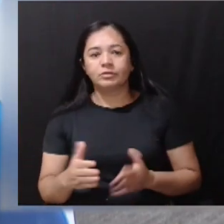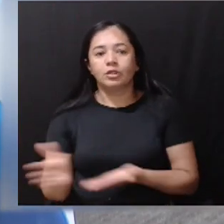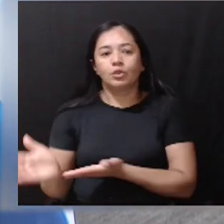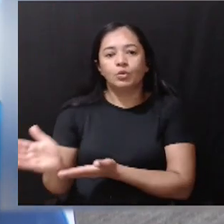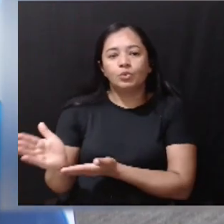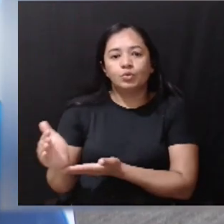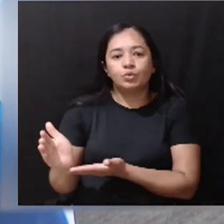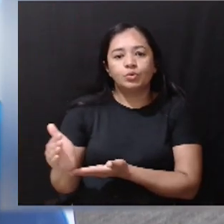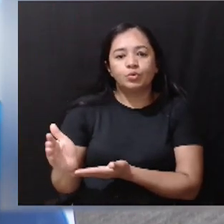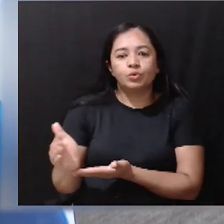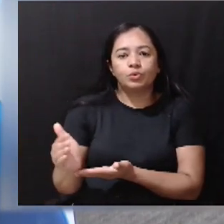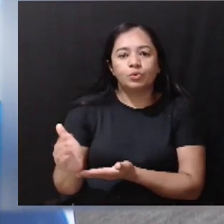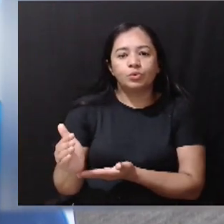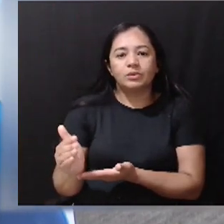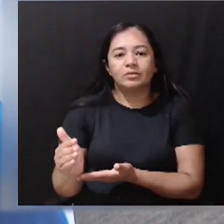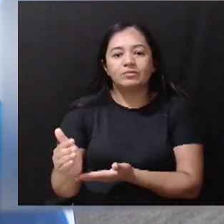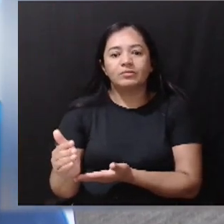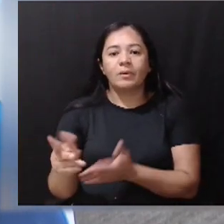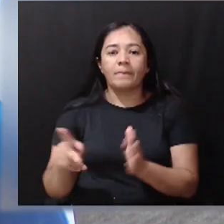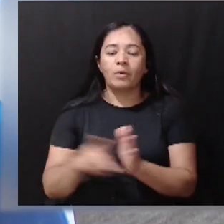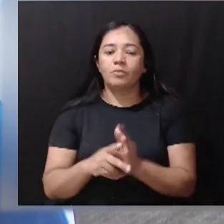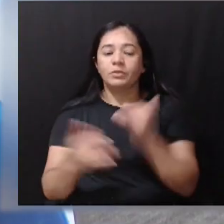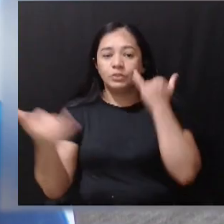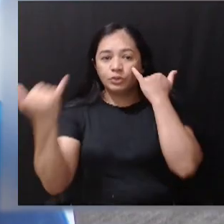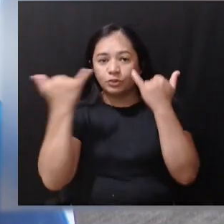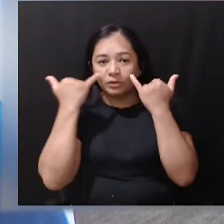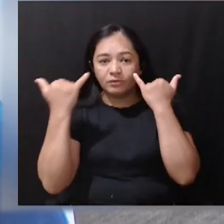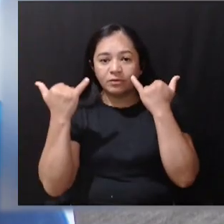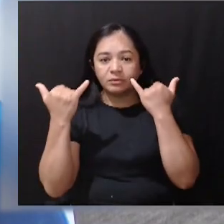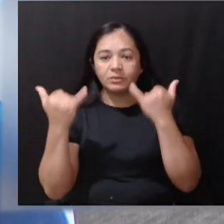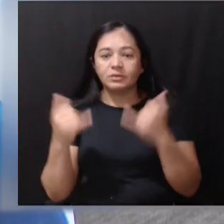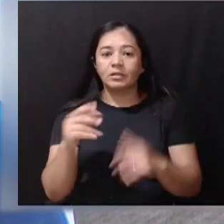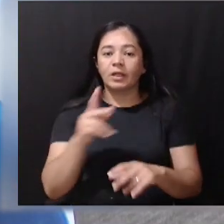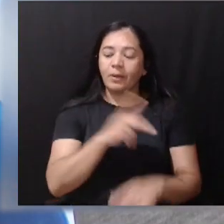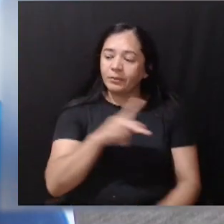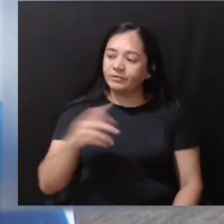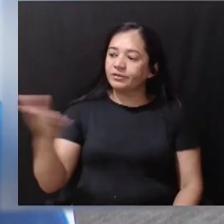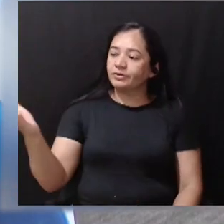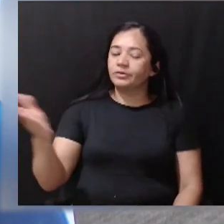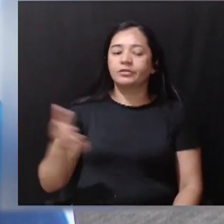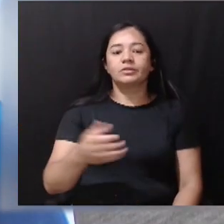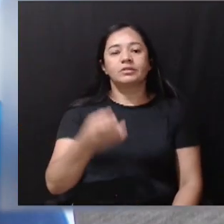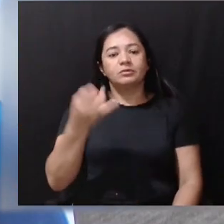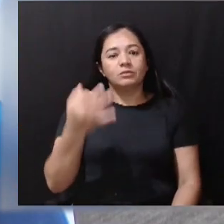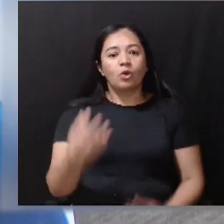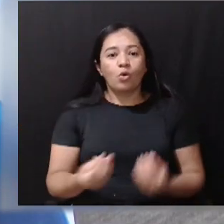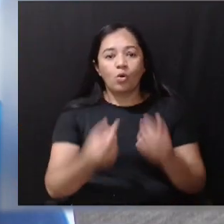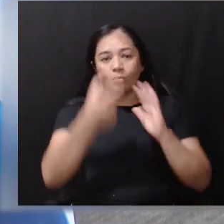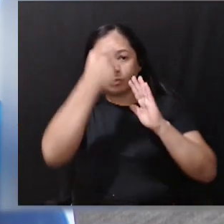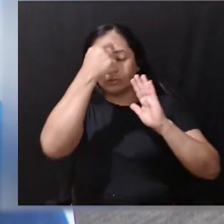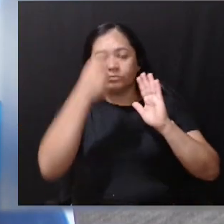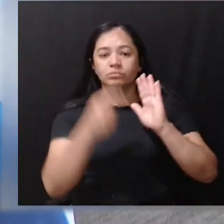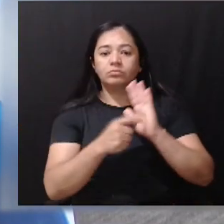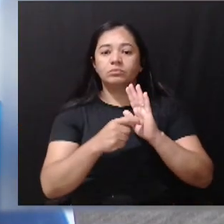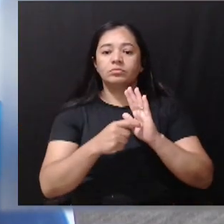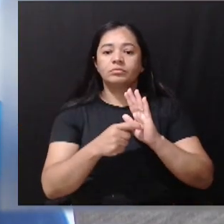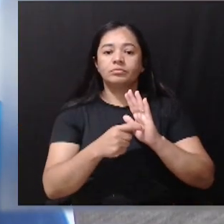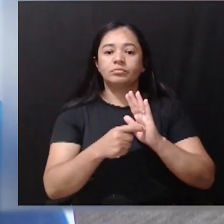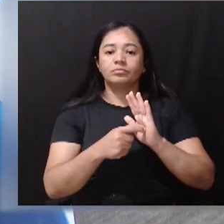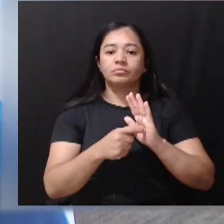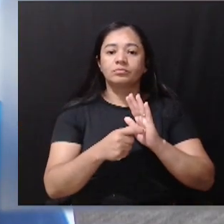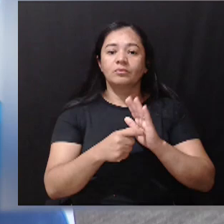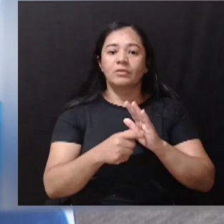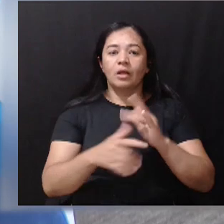esse capitalismo de extração de dados, né, e a professora Sandra trouxe de como a inteligência artificial é justamente a manipulação